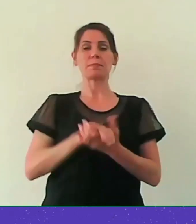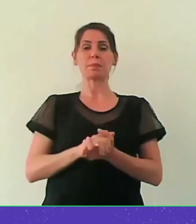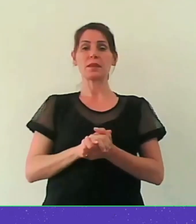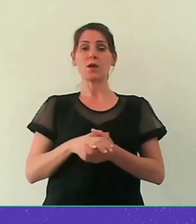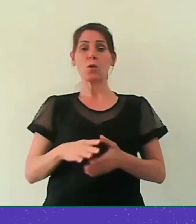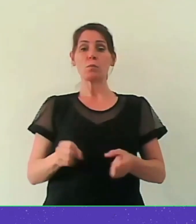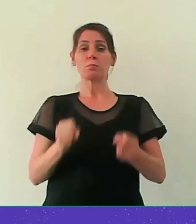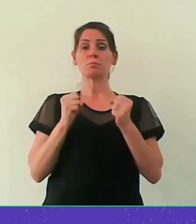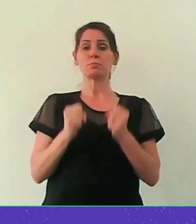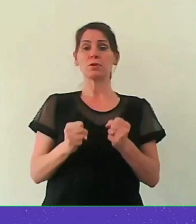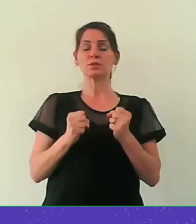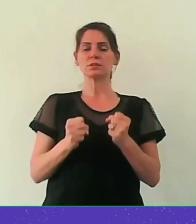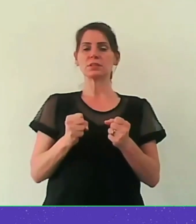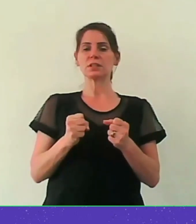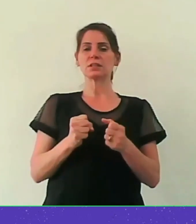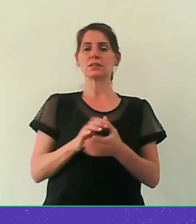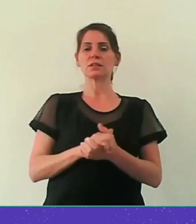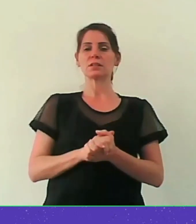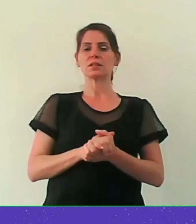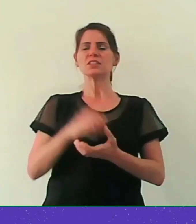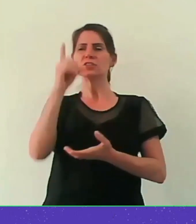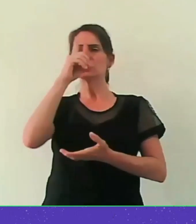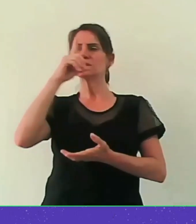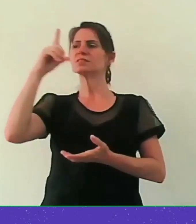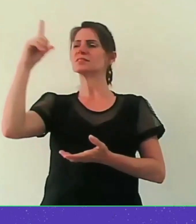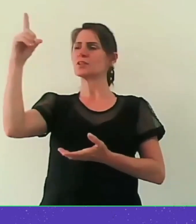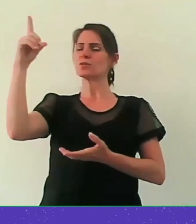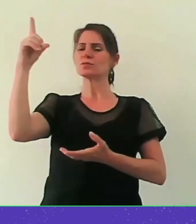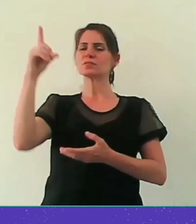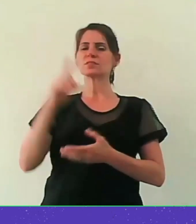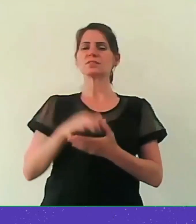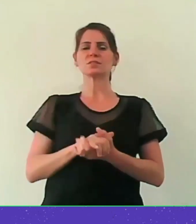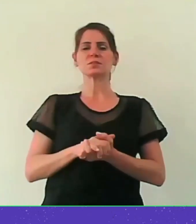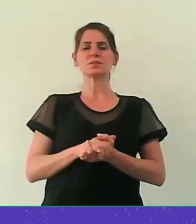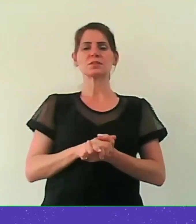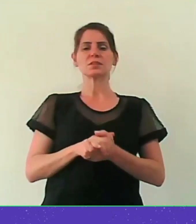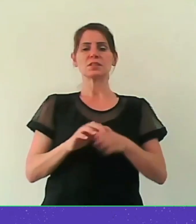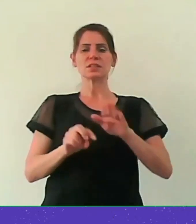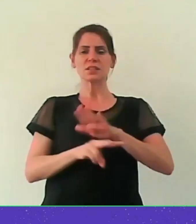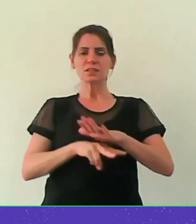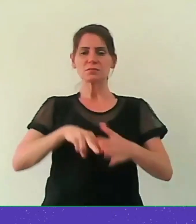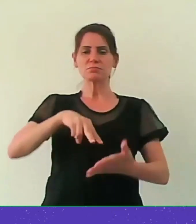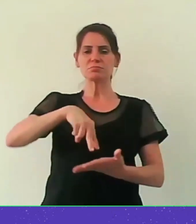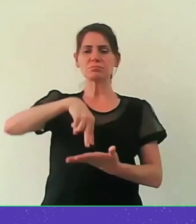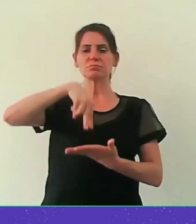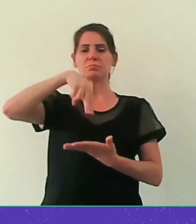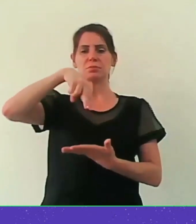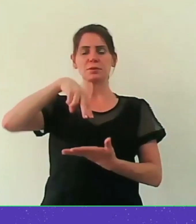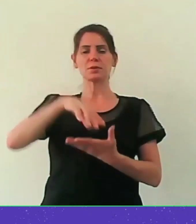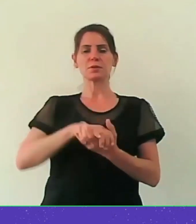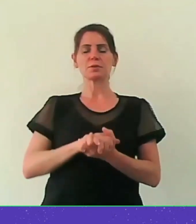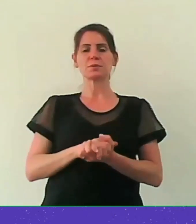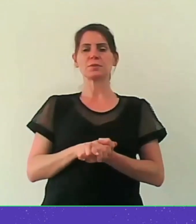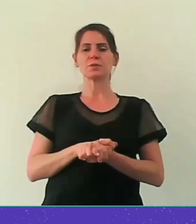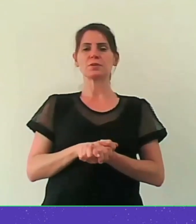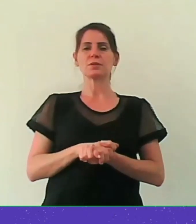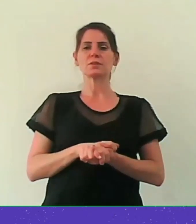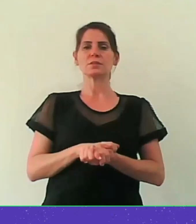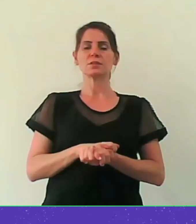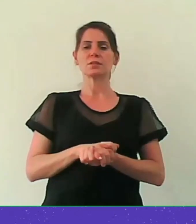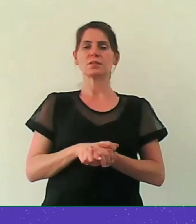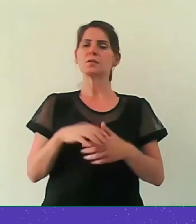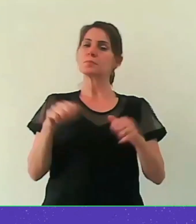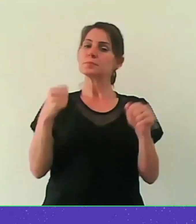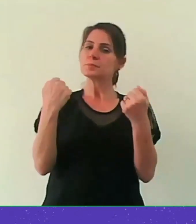suprema grandeza do poder de Deus em Efésios 1, que ressuscitou Jesus dentre os mortos, ele precisa